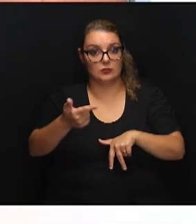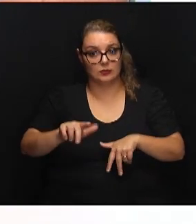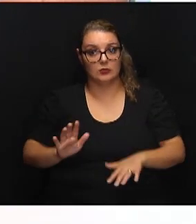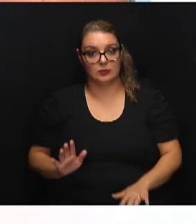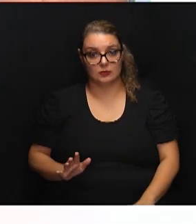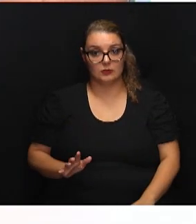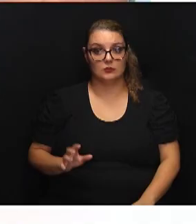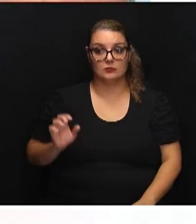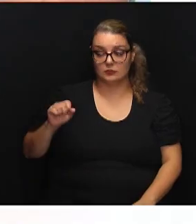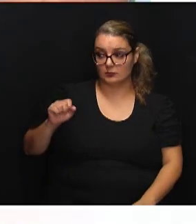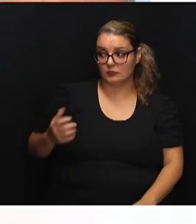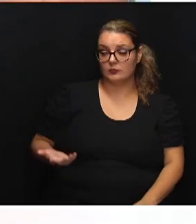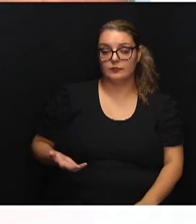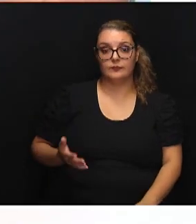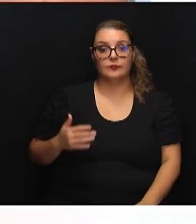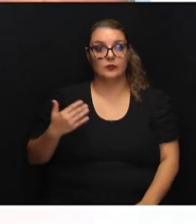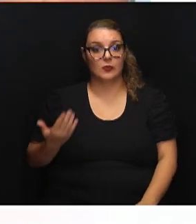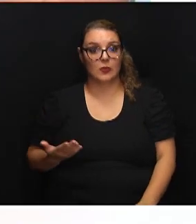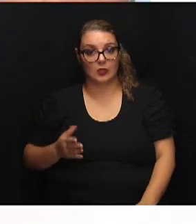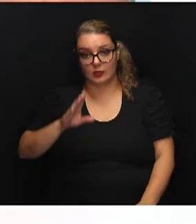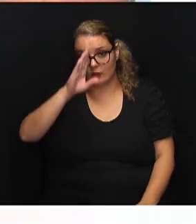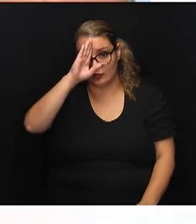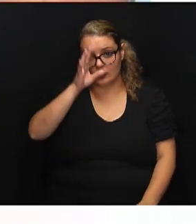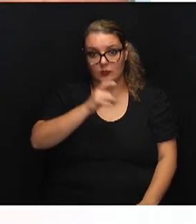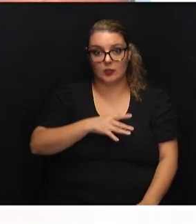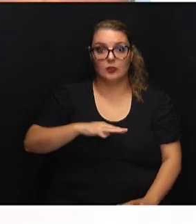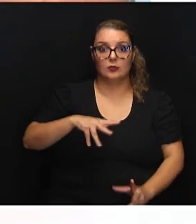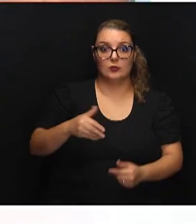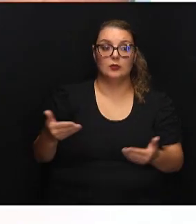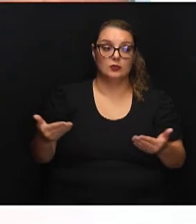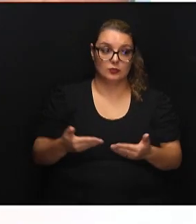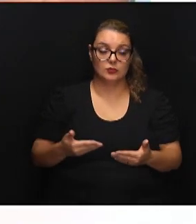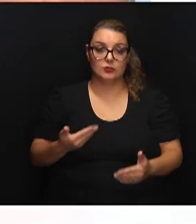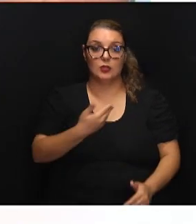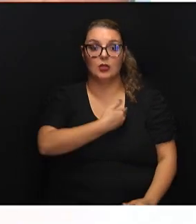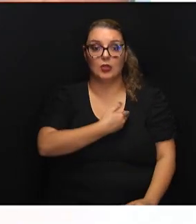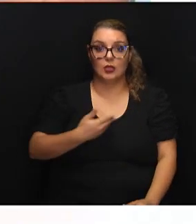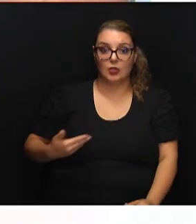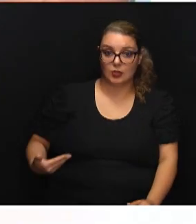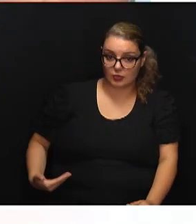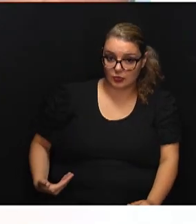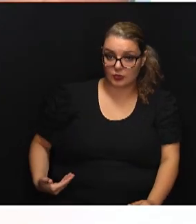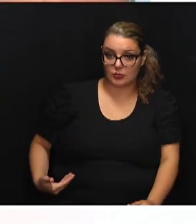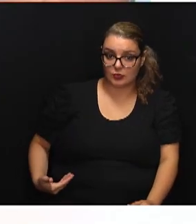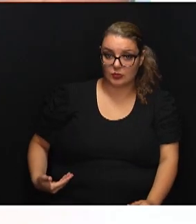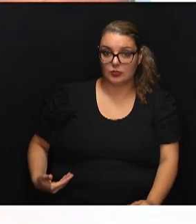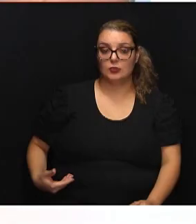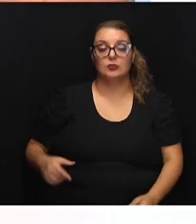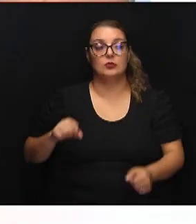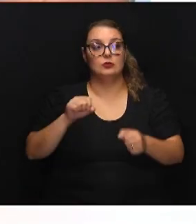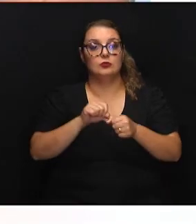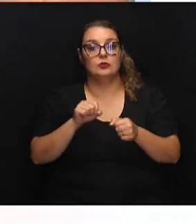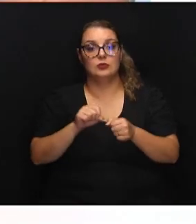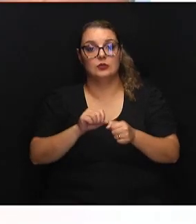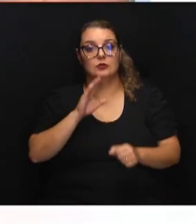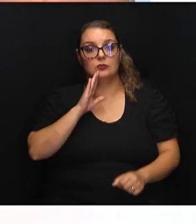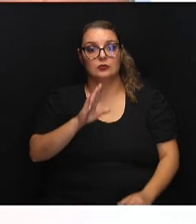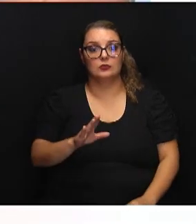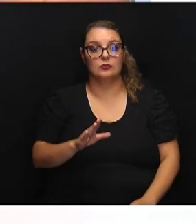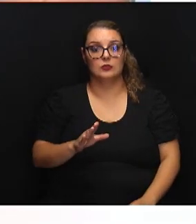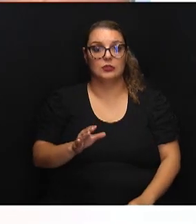o principal medo do mundo hoje é o governo fazer o que prometeu, que